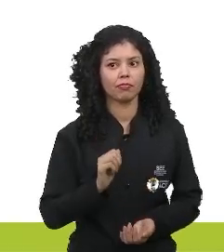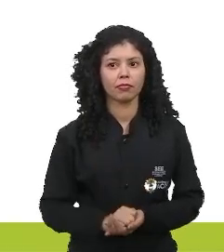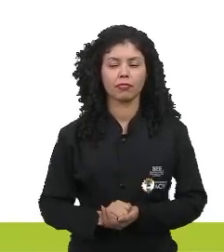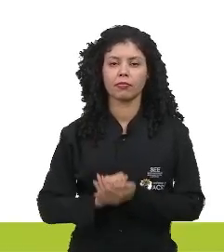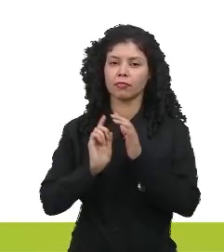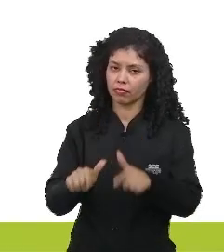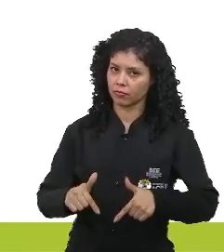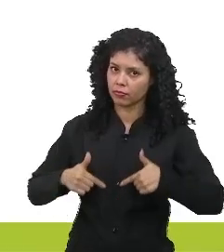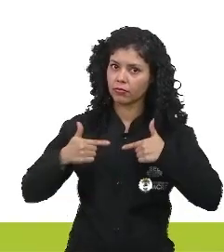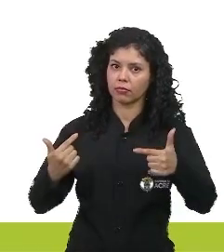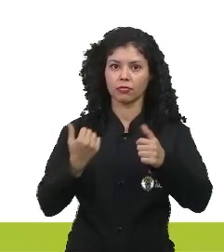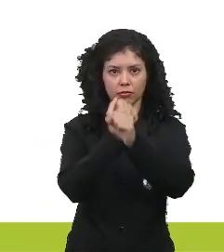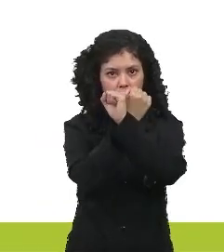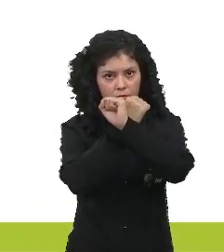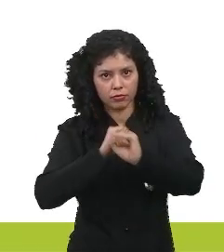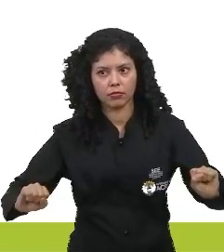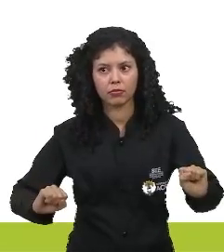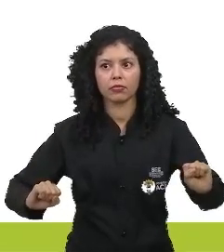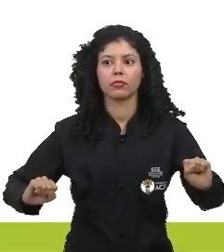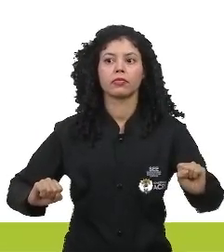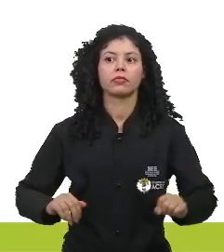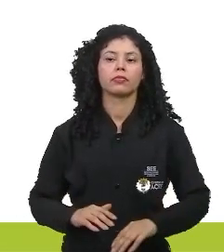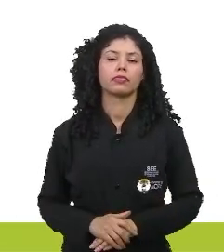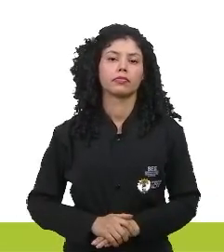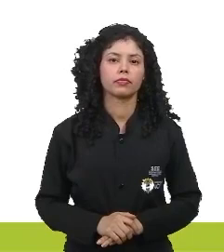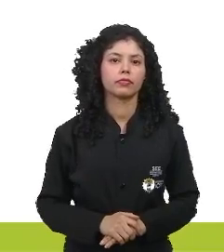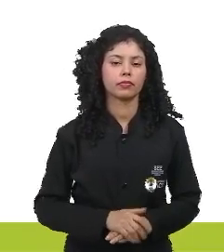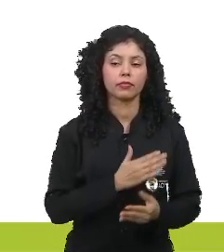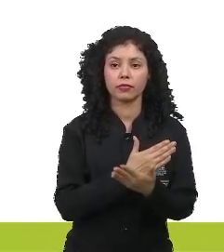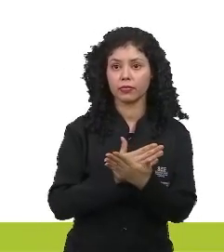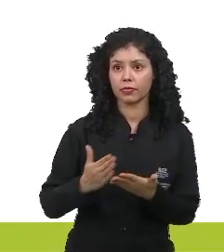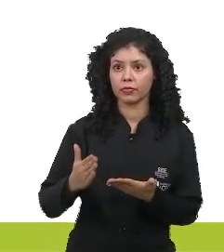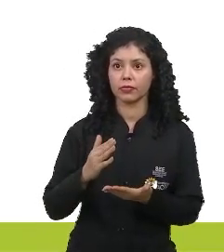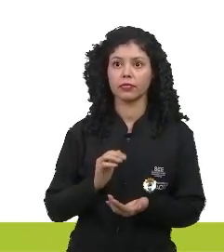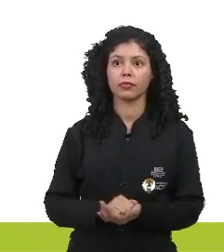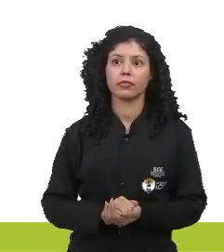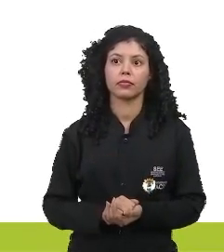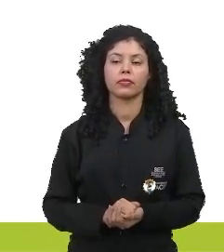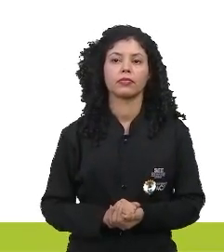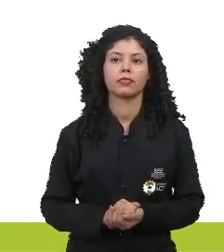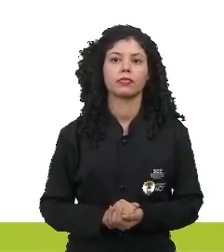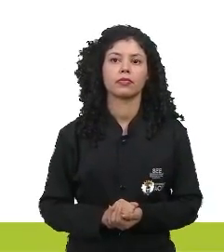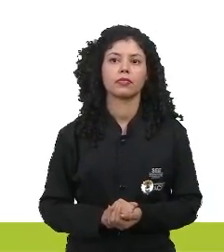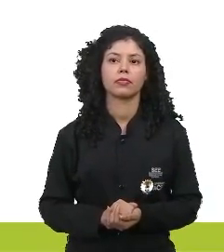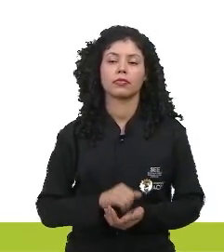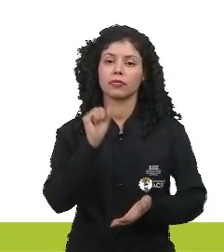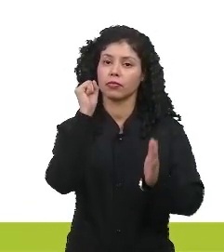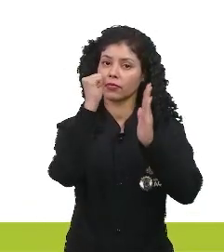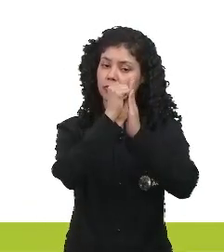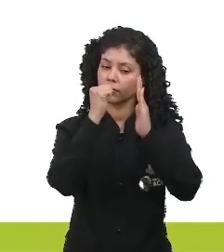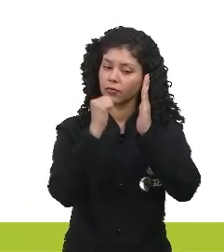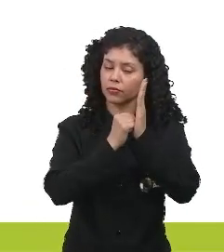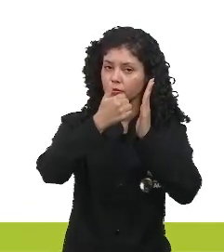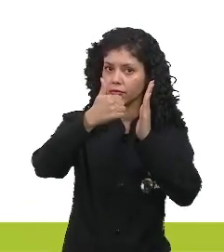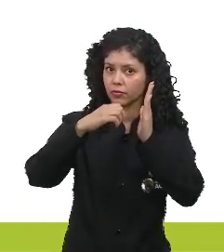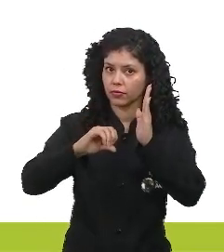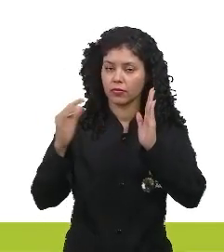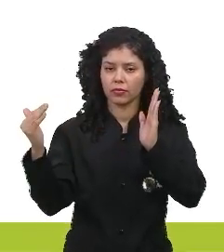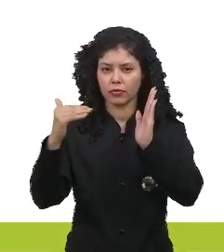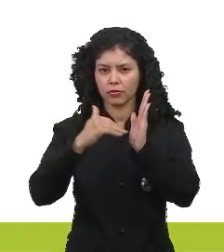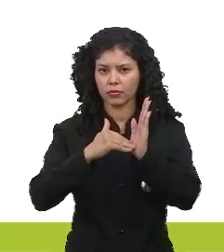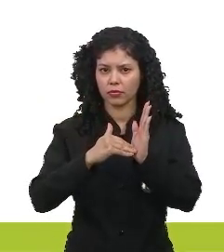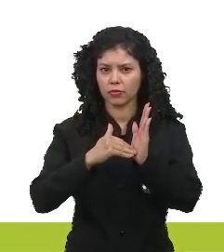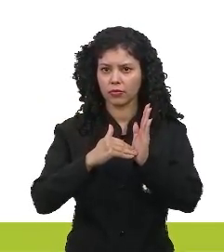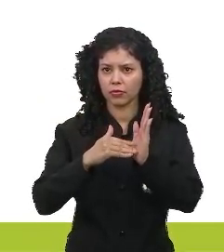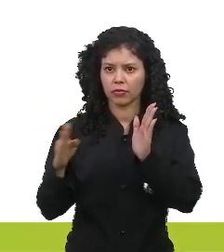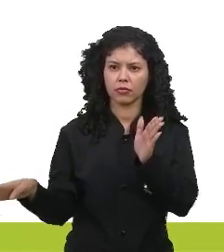Persistência da campanha abolicionista, que começou ali no século XIX, chegando